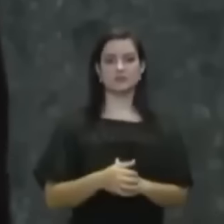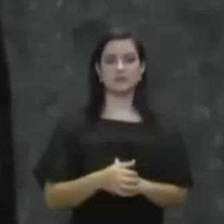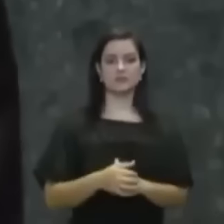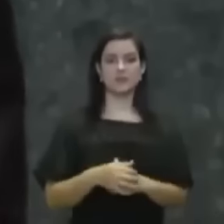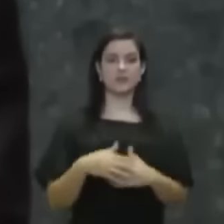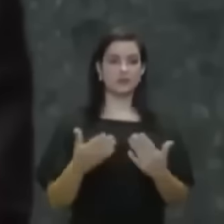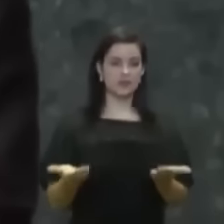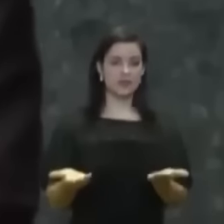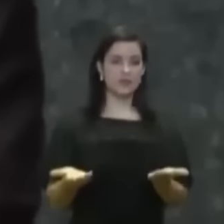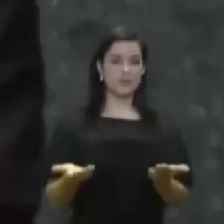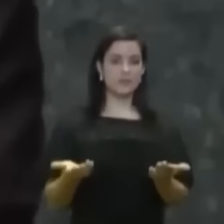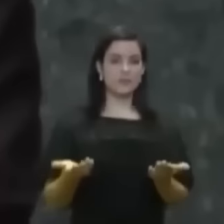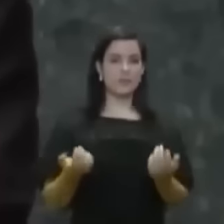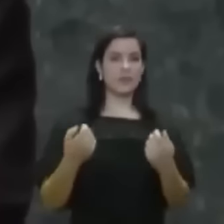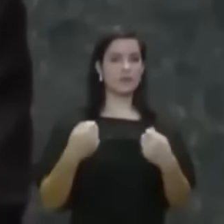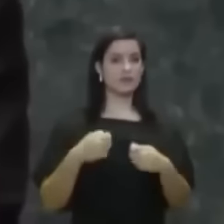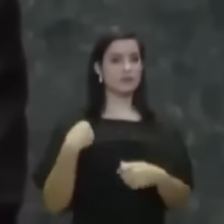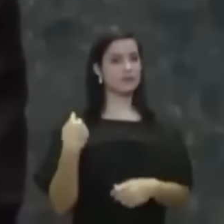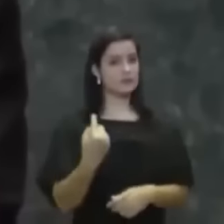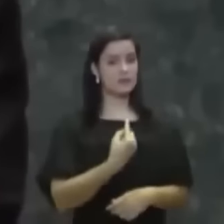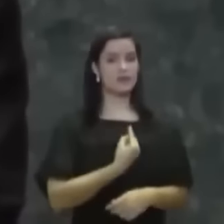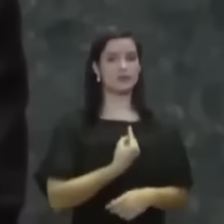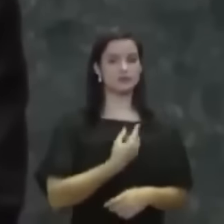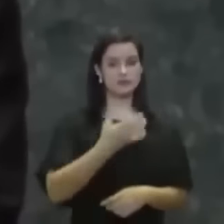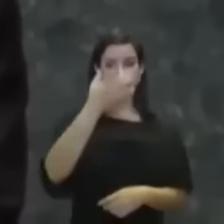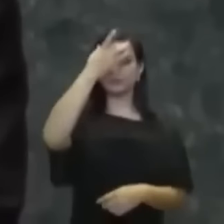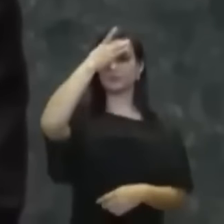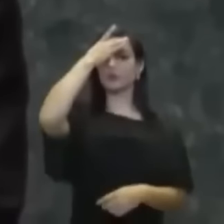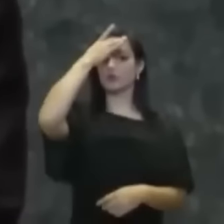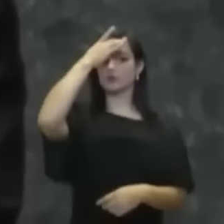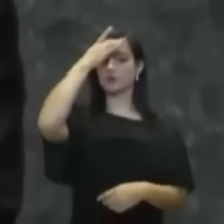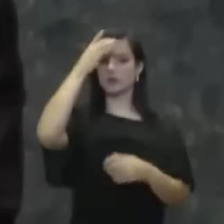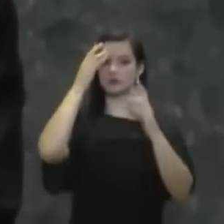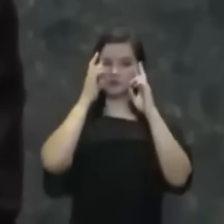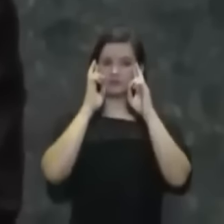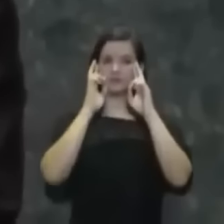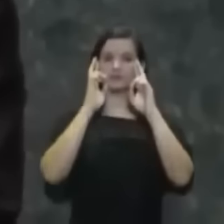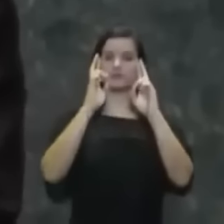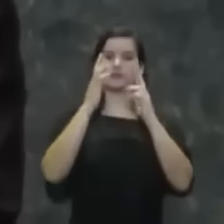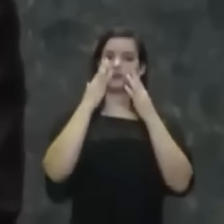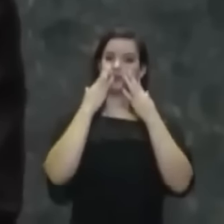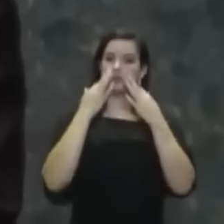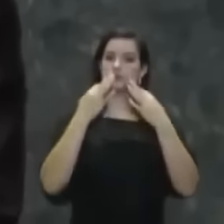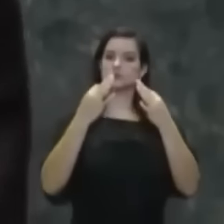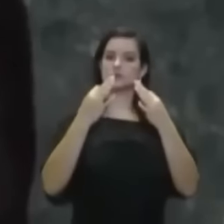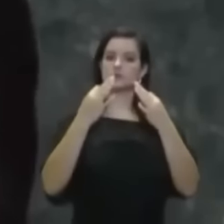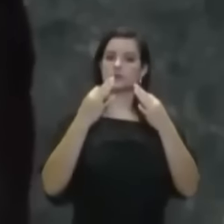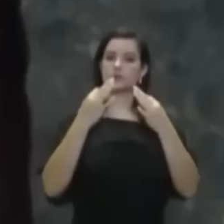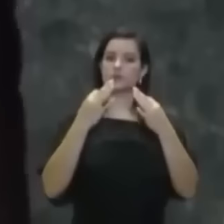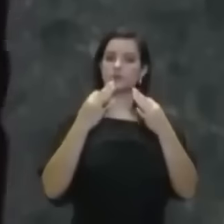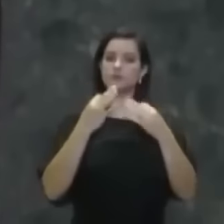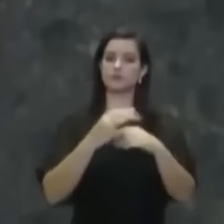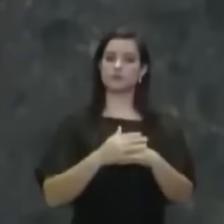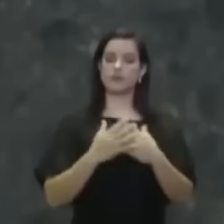Isso, portanto, leva-nos a uma consciência maior de reverência, de temor e de acolhimento